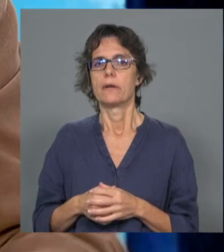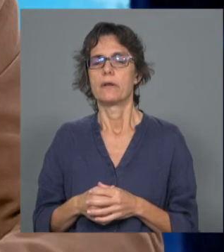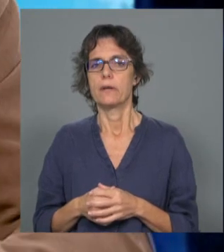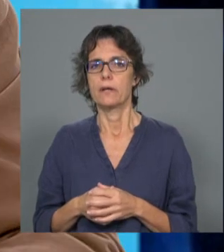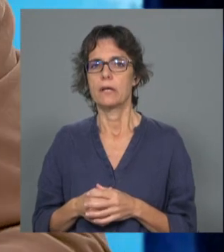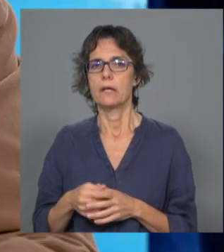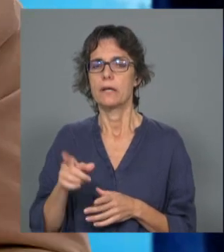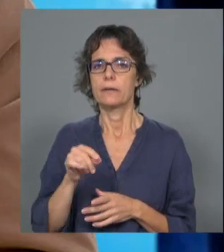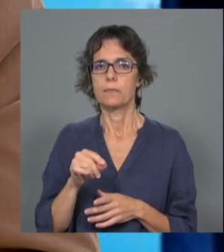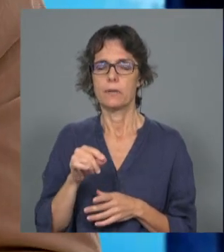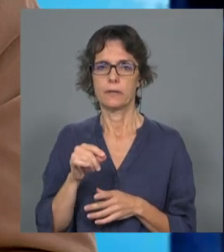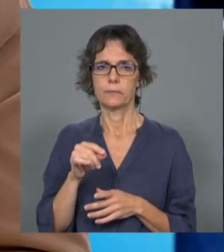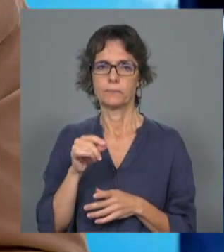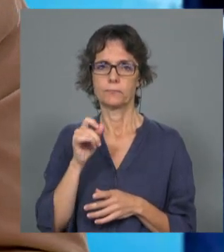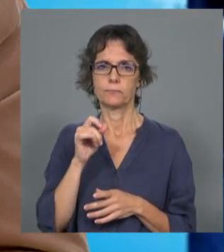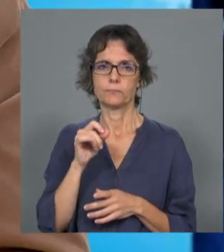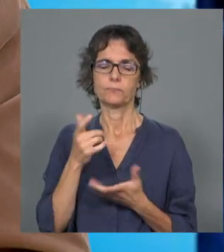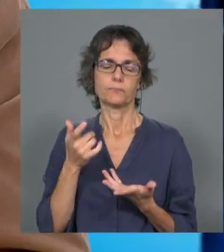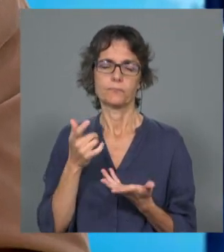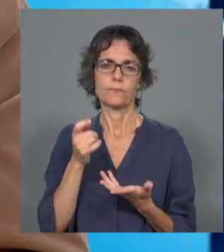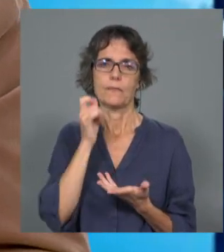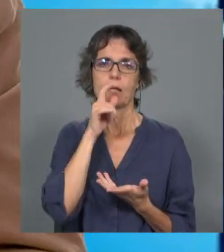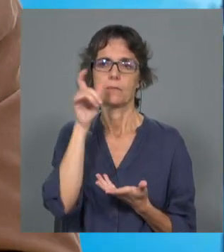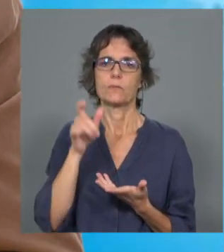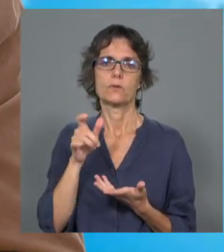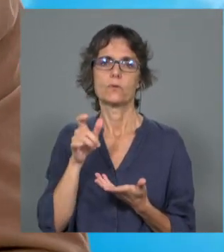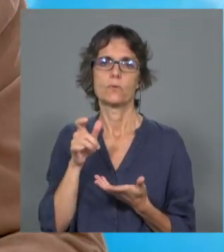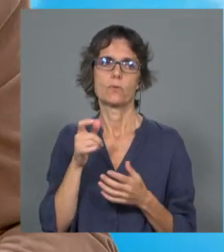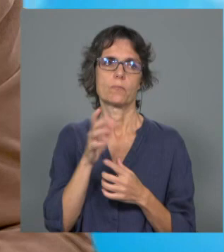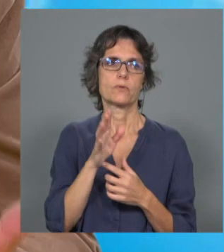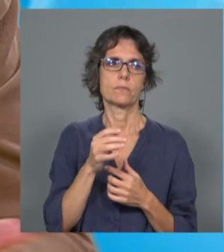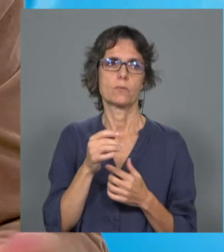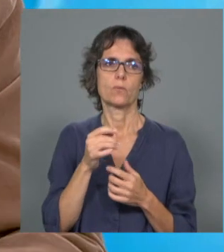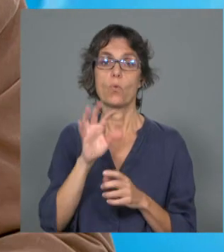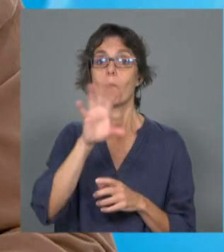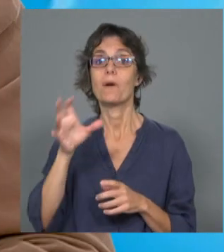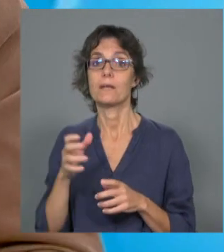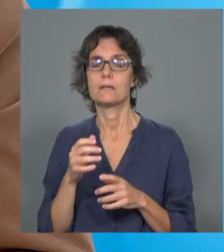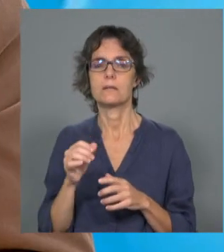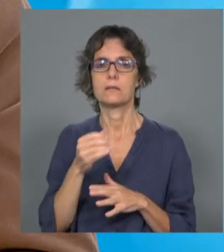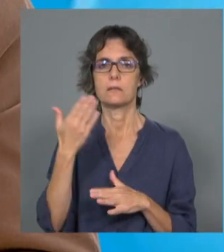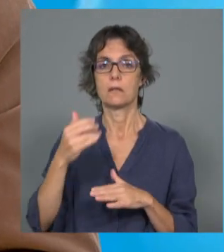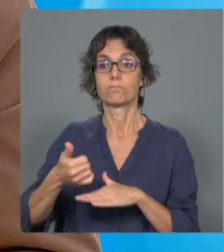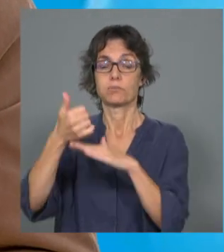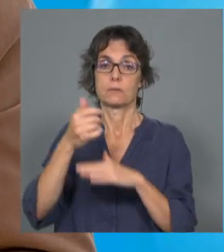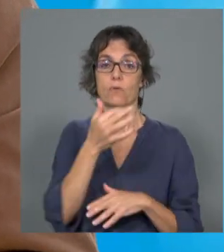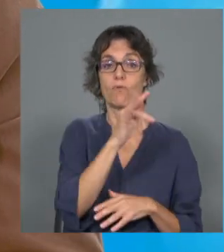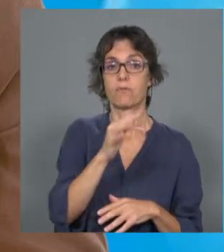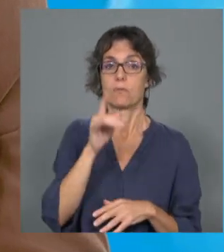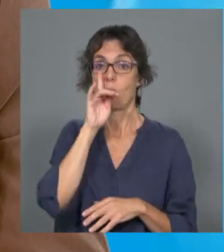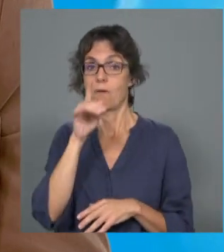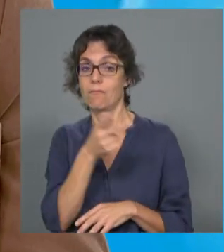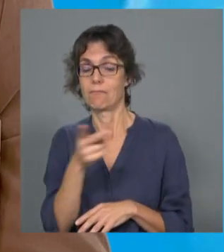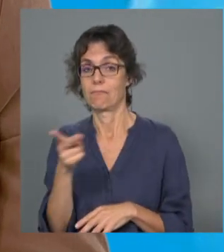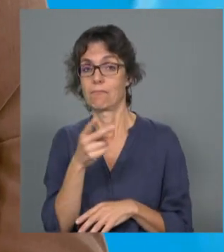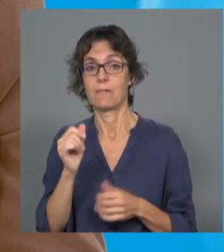Os dirigentes principais, neste caso, ou seja, a França e a Alemanha, que é o centro da União Europeia, por muito que a